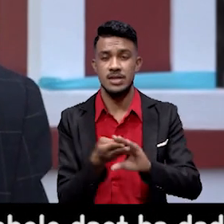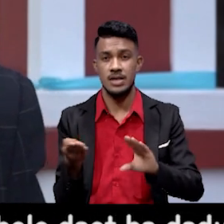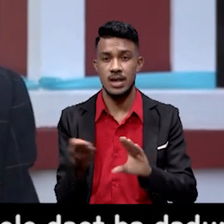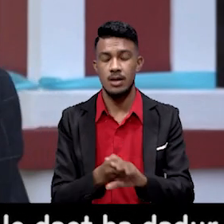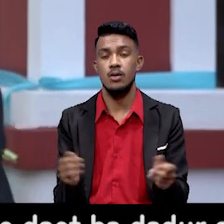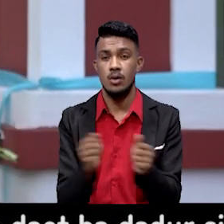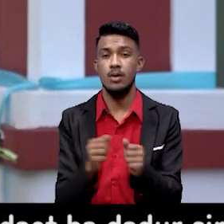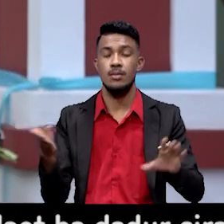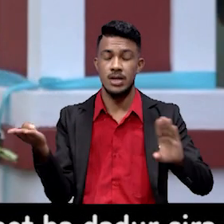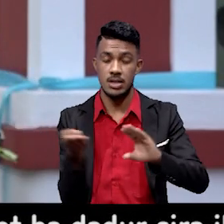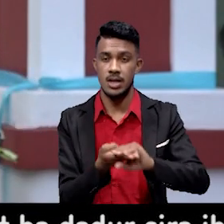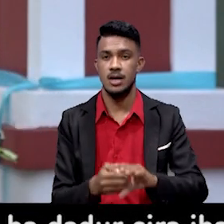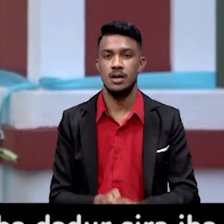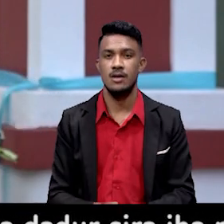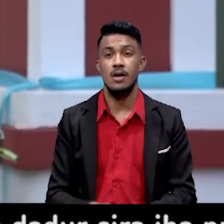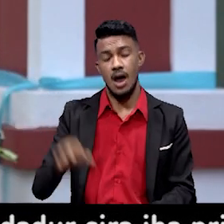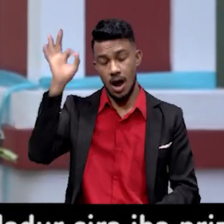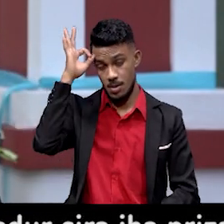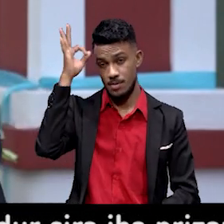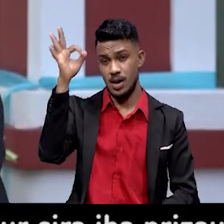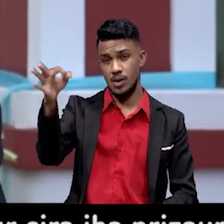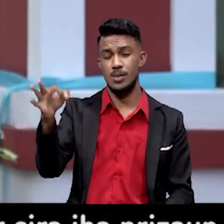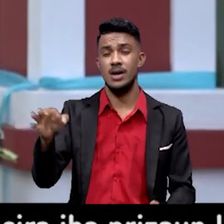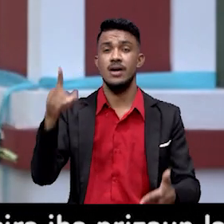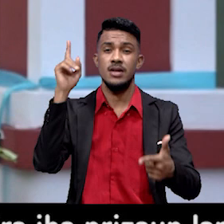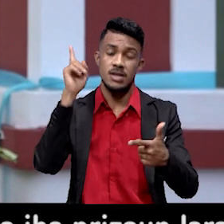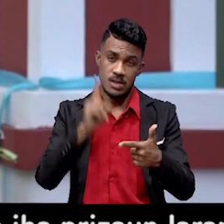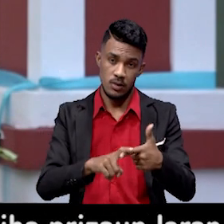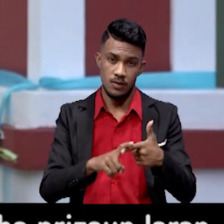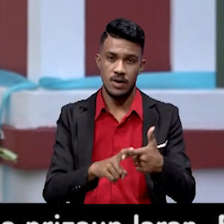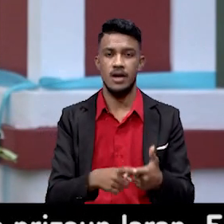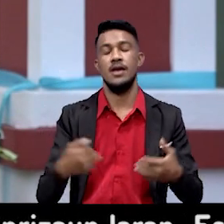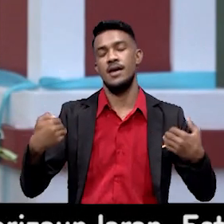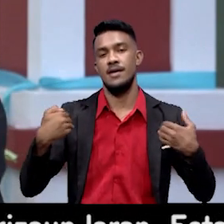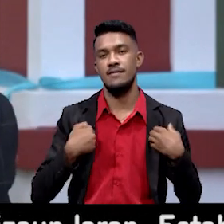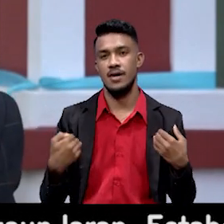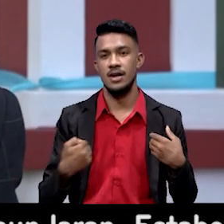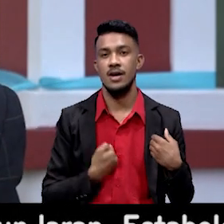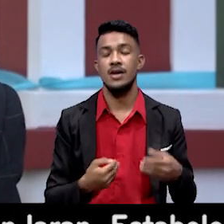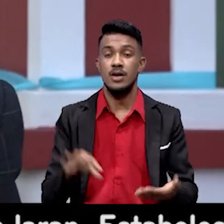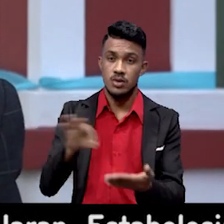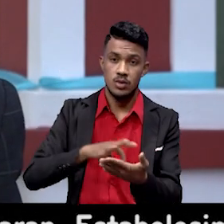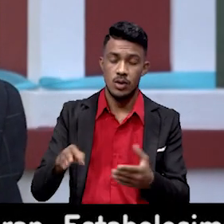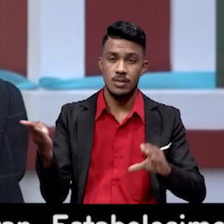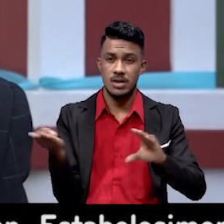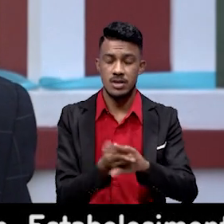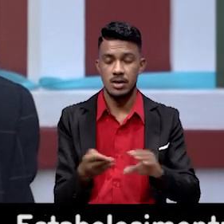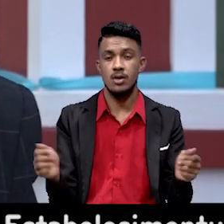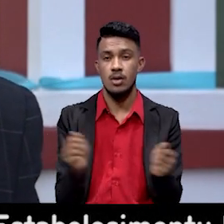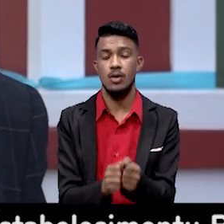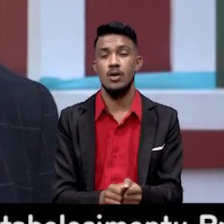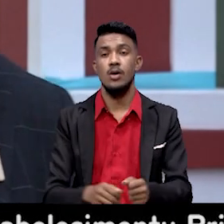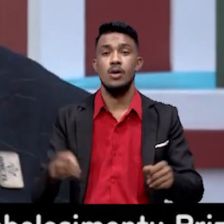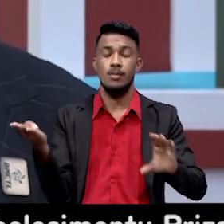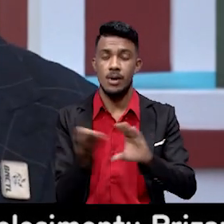né? A bambeiro vai fazer segundo fale e fale conta BNCTL ou conta Banco Siluk. Banco Siluk, né?